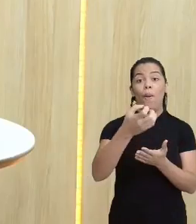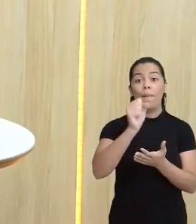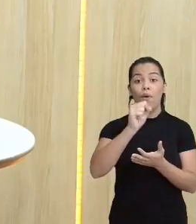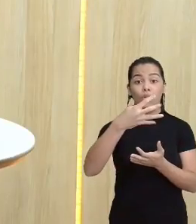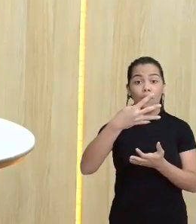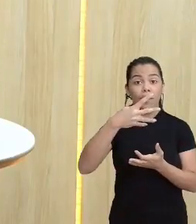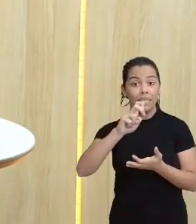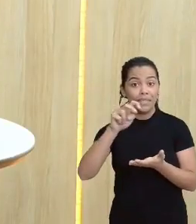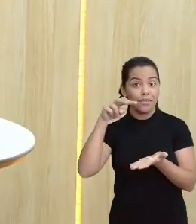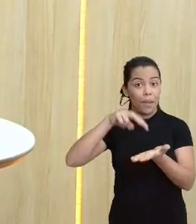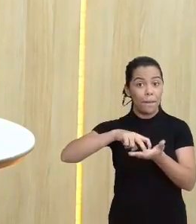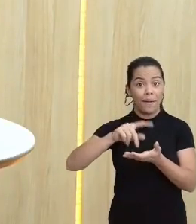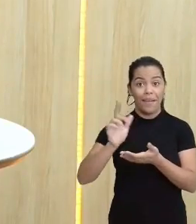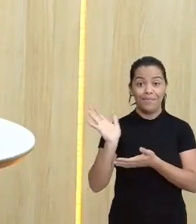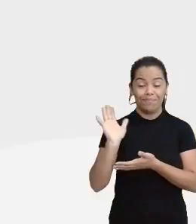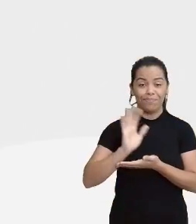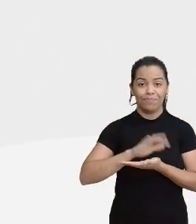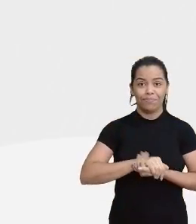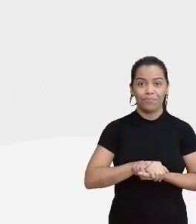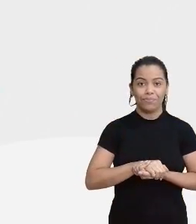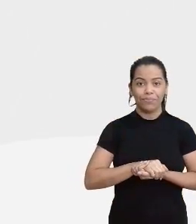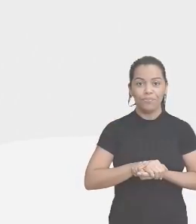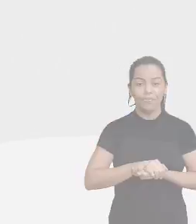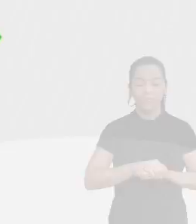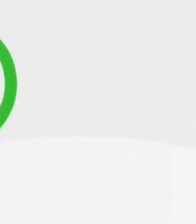manhã. Não percam!